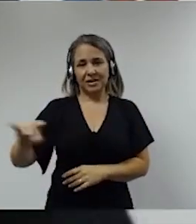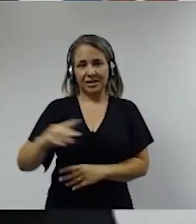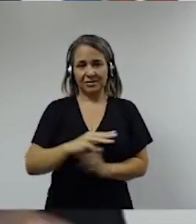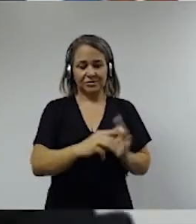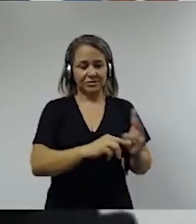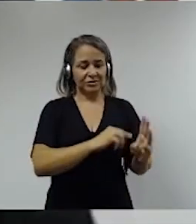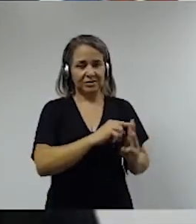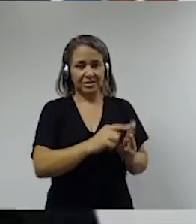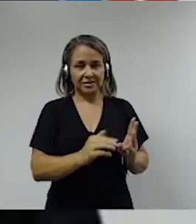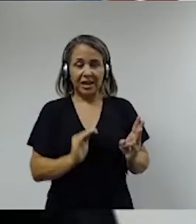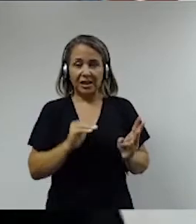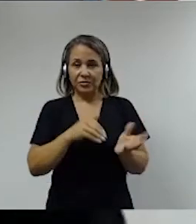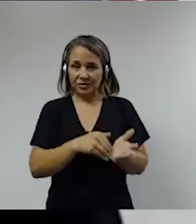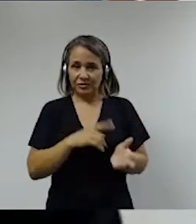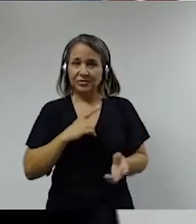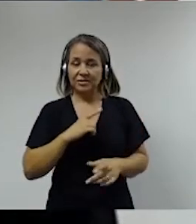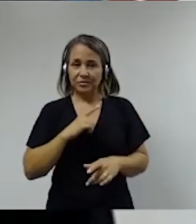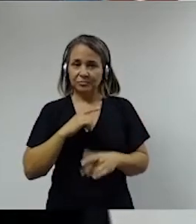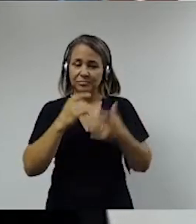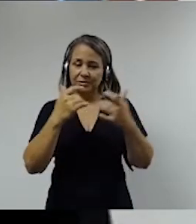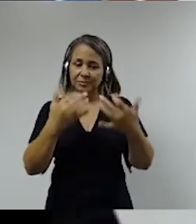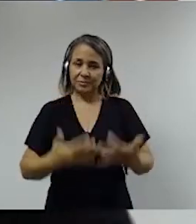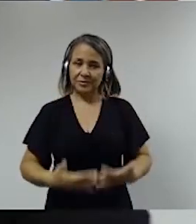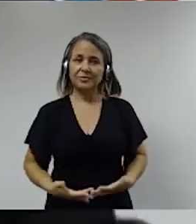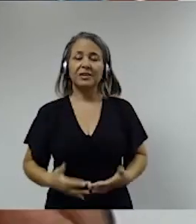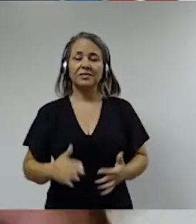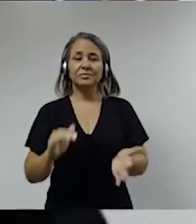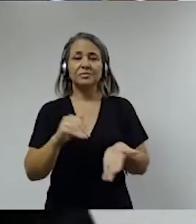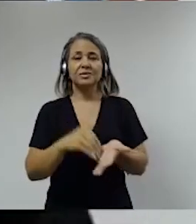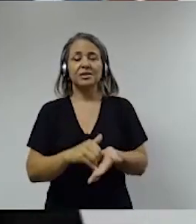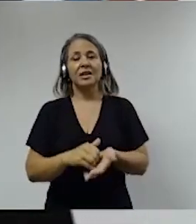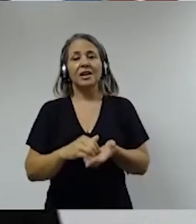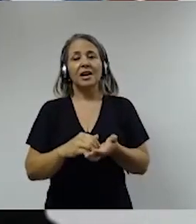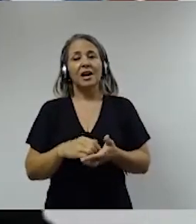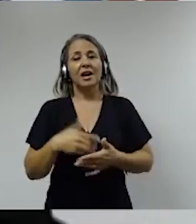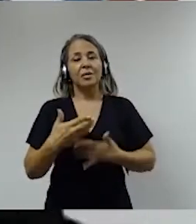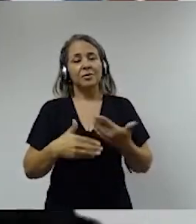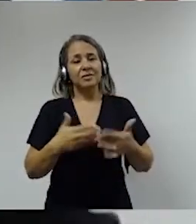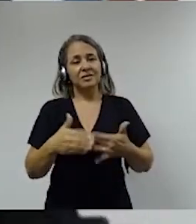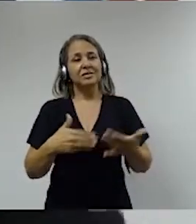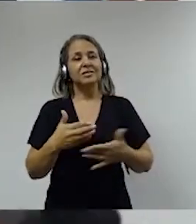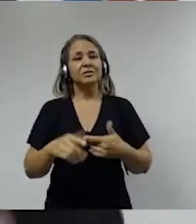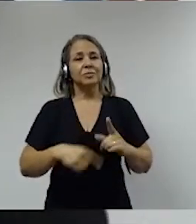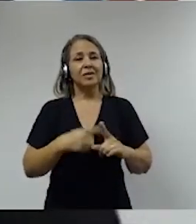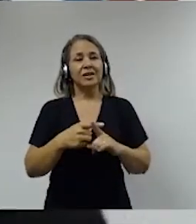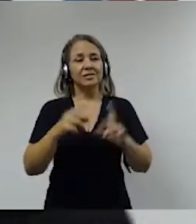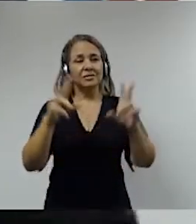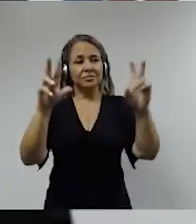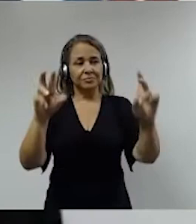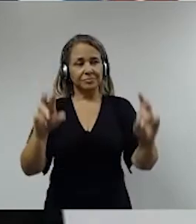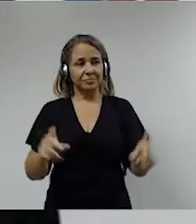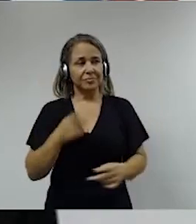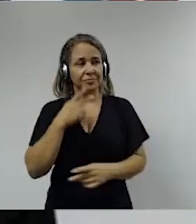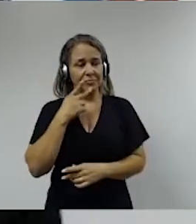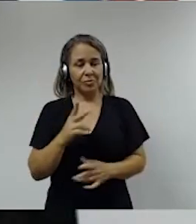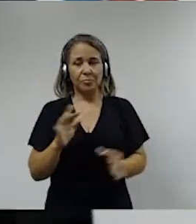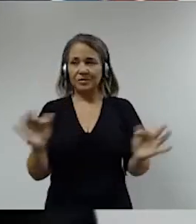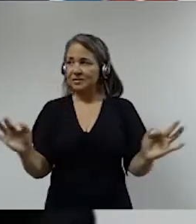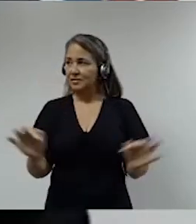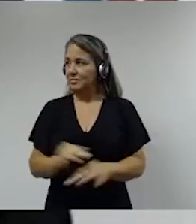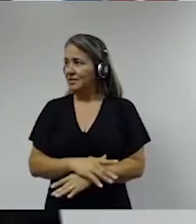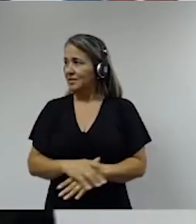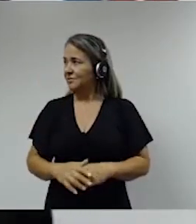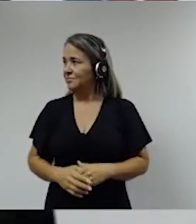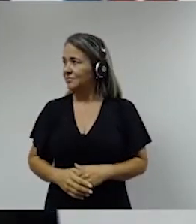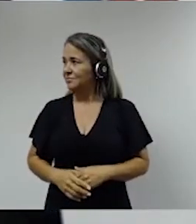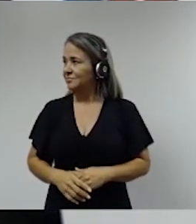ao final cada um terá um tempo para suas considerações finais, abordando os assuntos que acharem pertinentes para as considerações. Passo